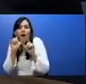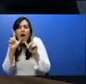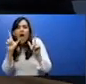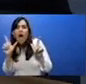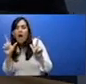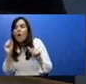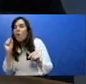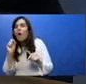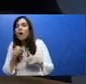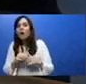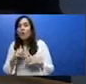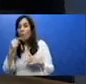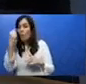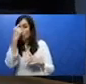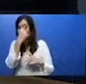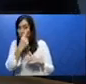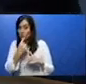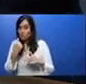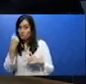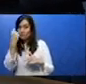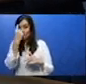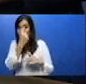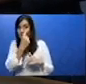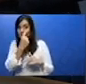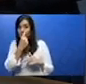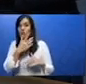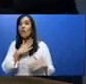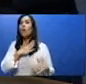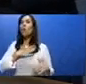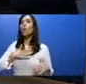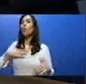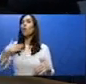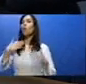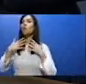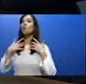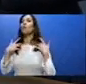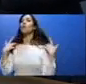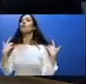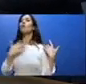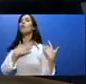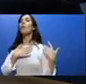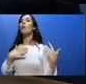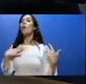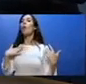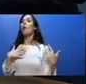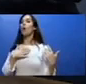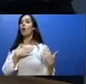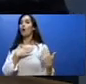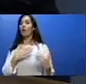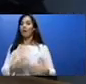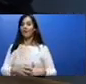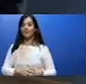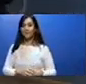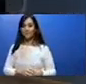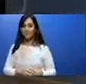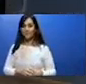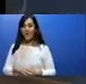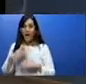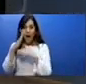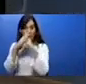O rosto da Mona Lisa, o colo, essa região aqui, né? Abaixo do pescoço.